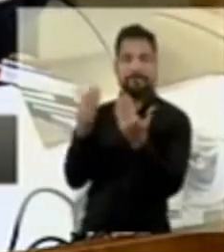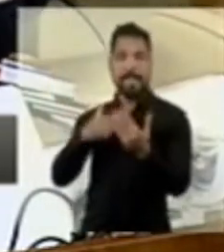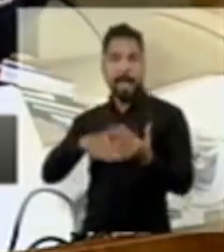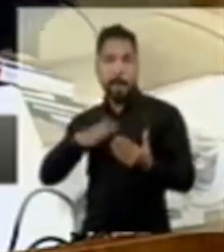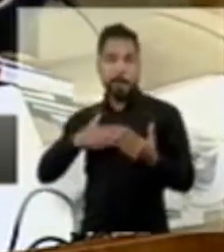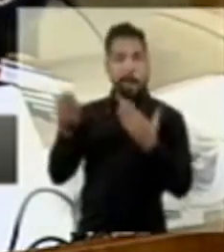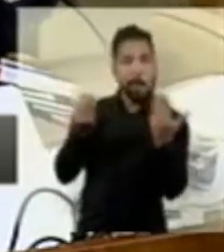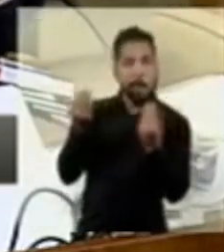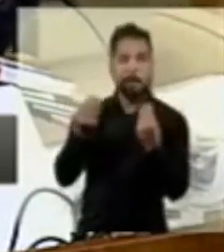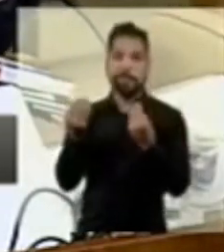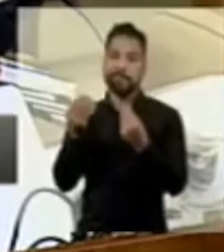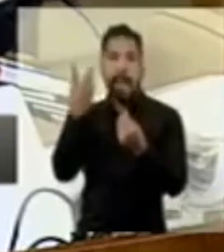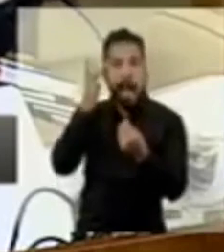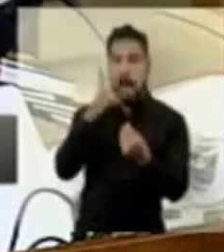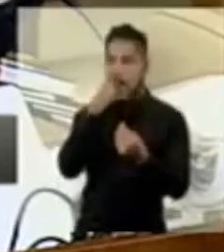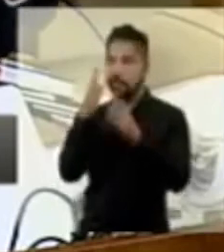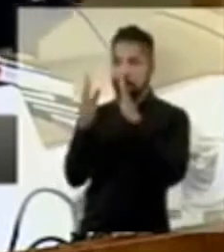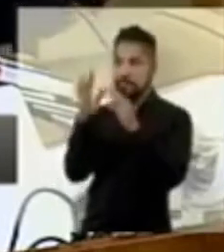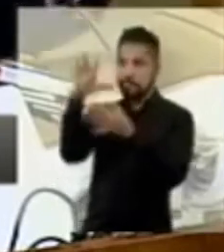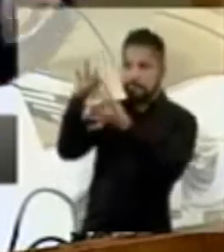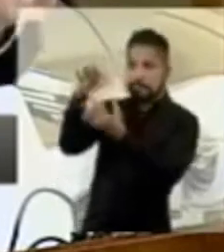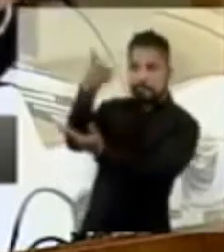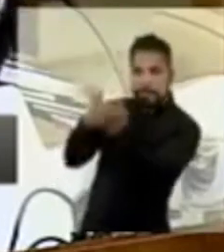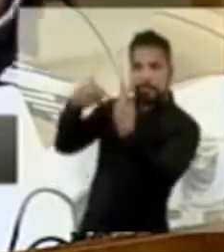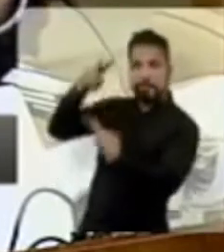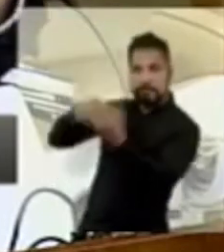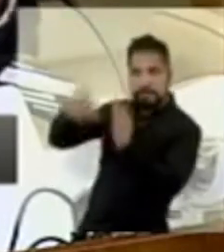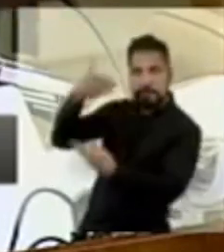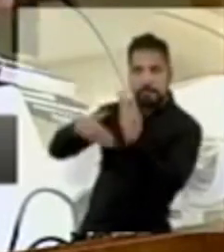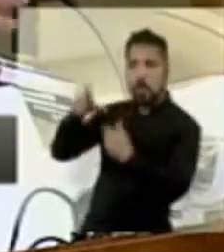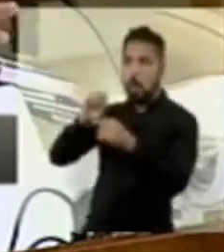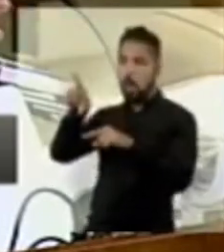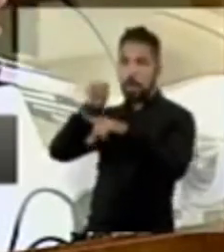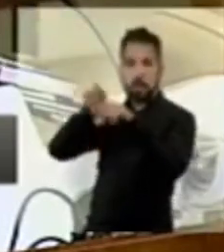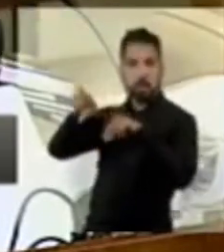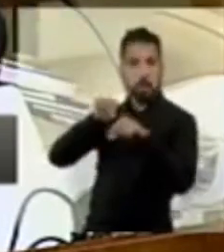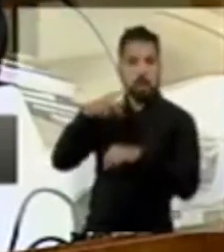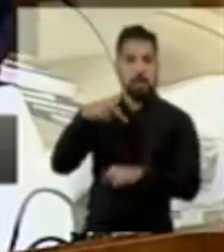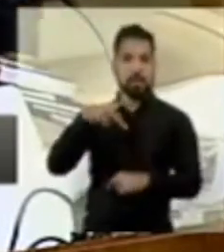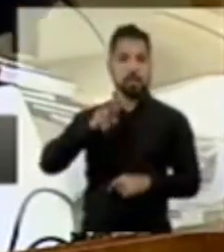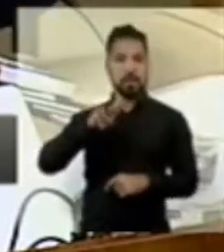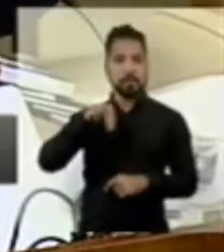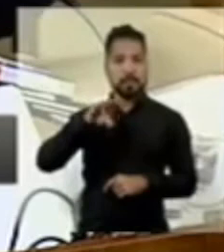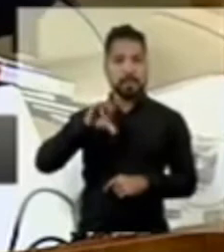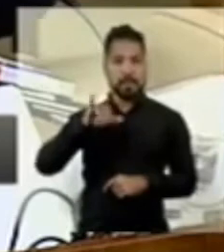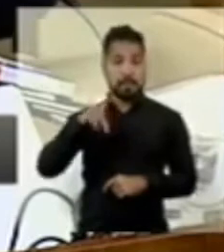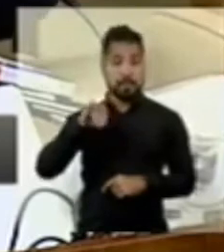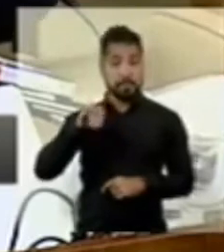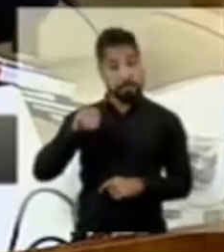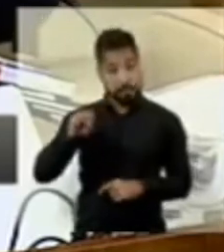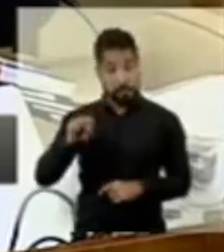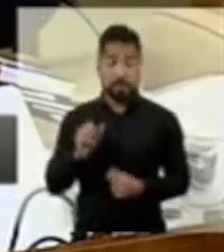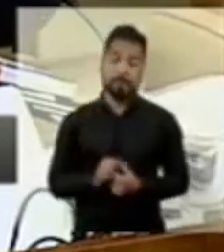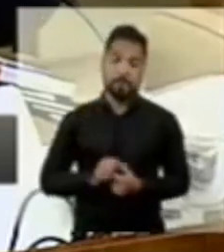fazendo concessões recíprocas entre eles e eventualmente escolhas ponderá significa pegar